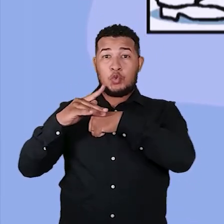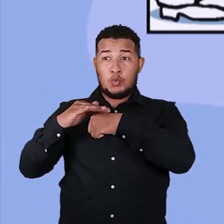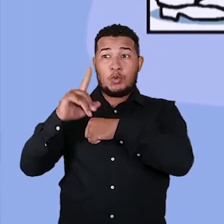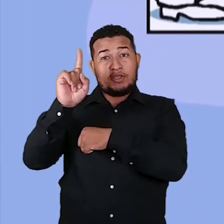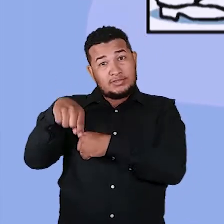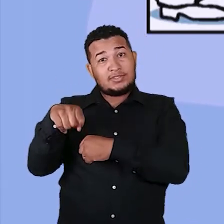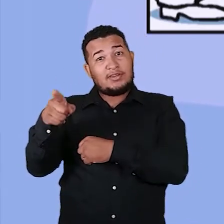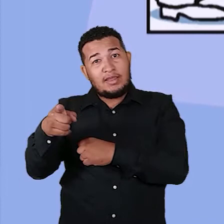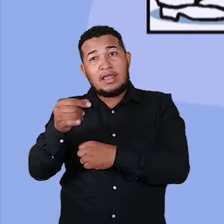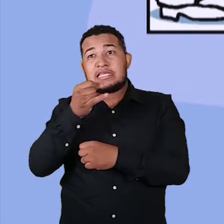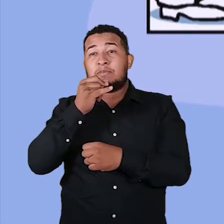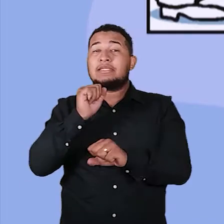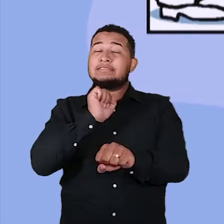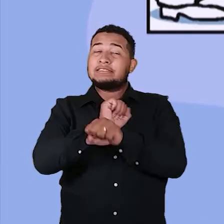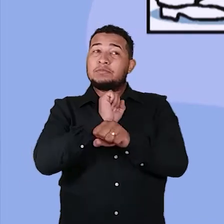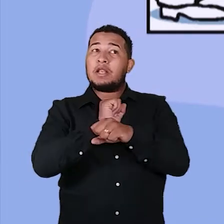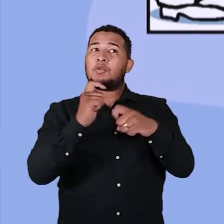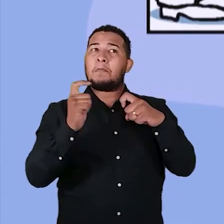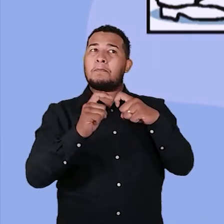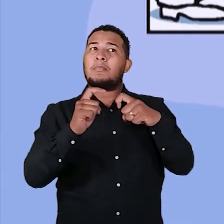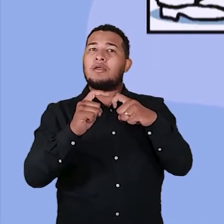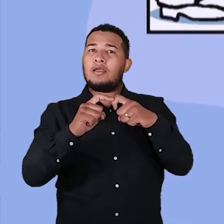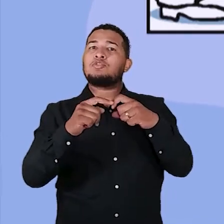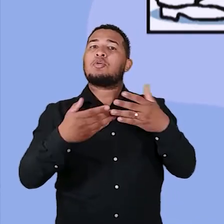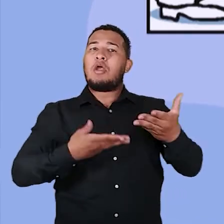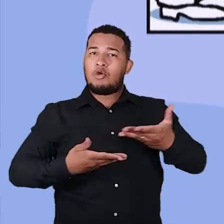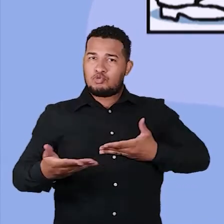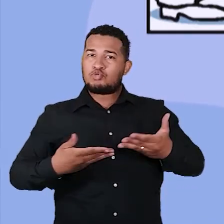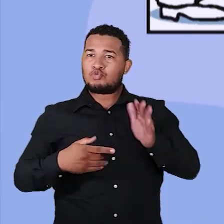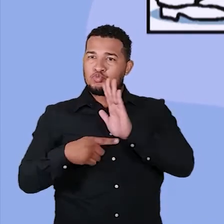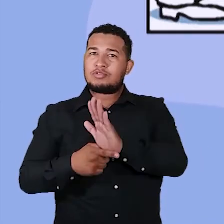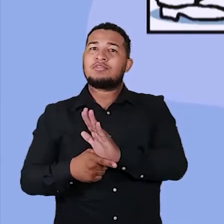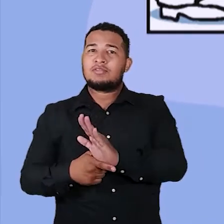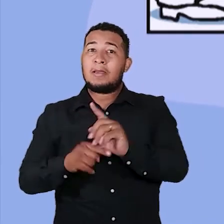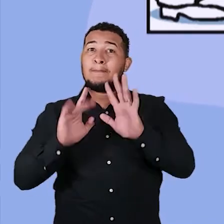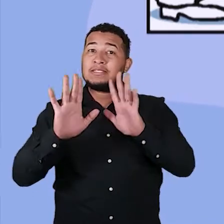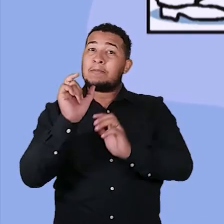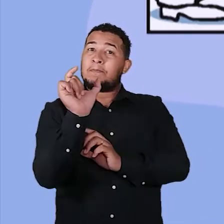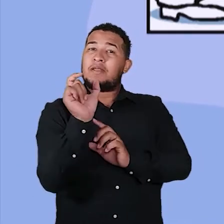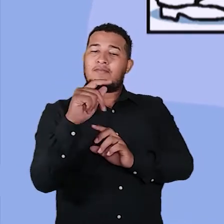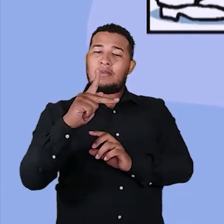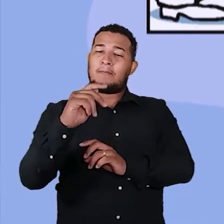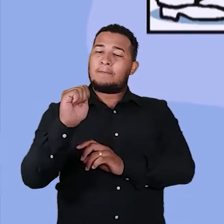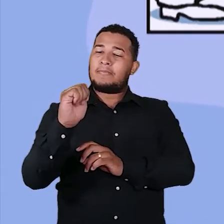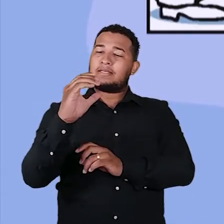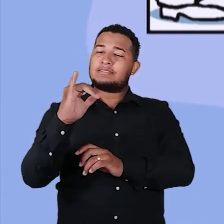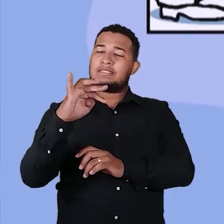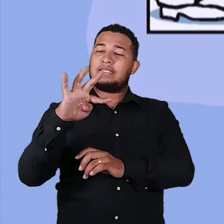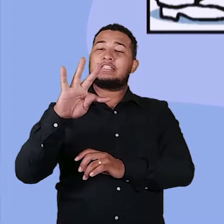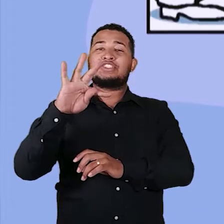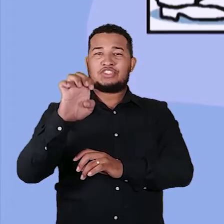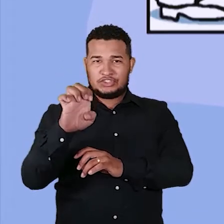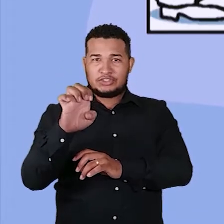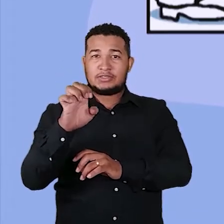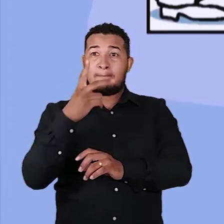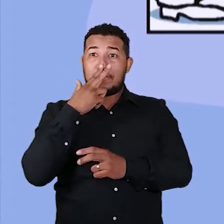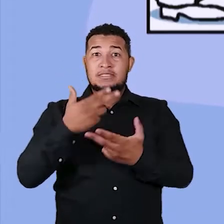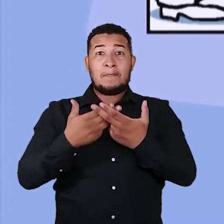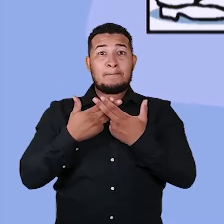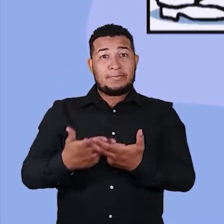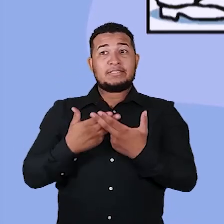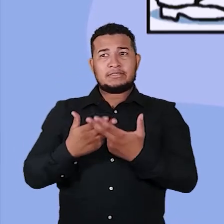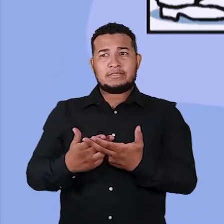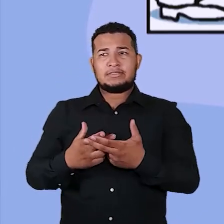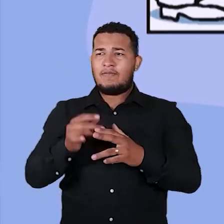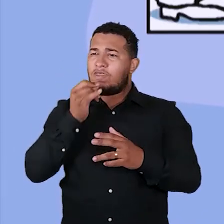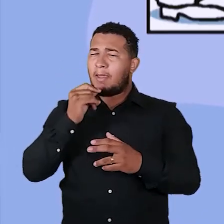paciente clínico, né? Se era alguém que estava ali para ser atendido. E o Armandinho falou assim, costumo ser. Mas foram